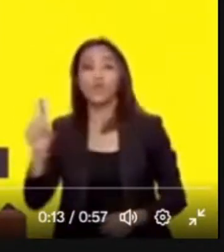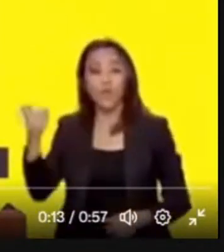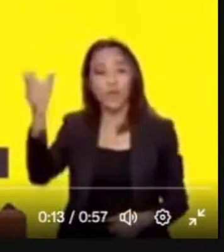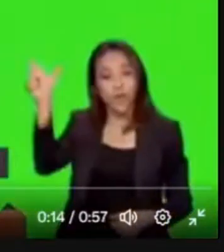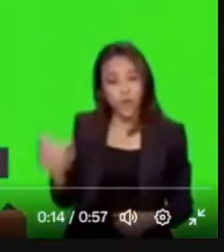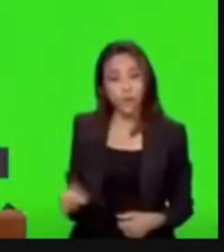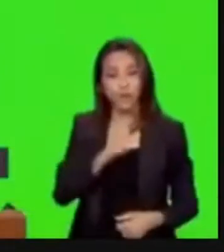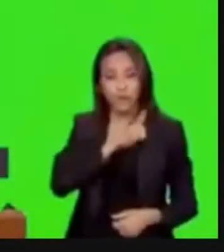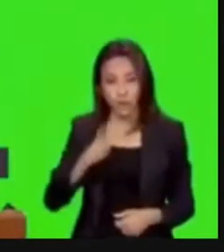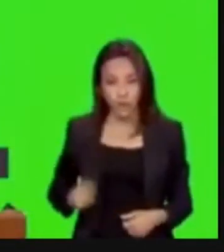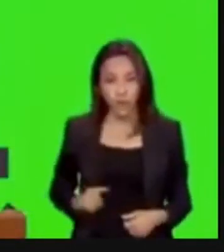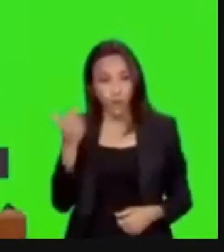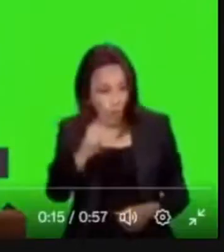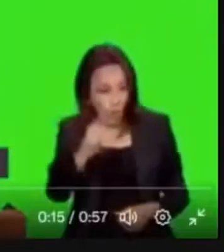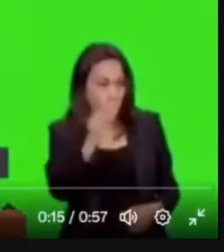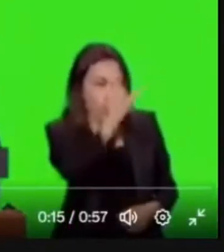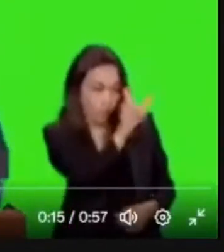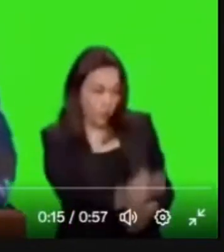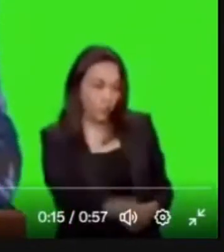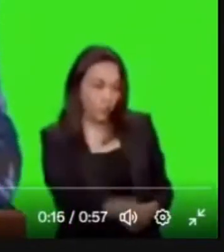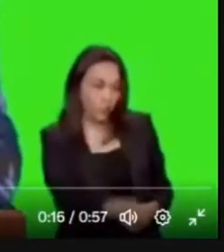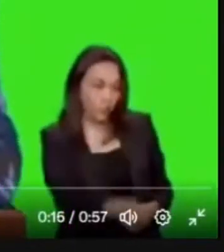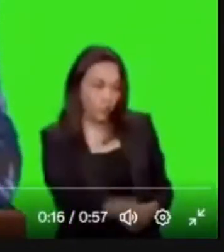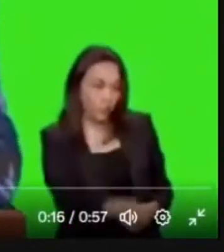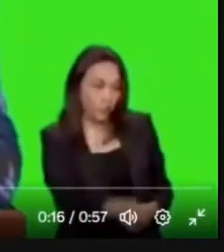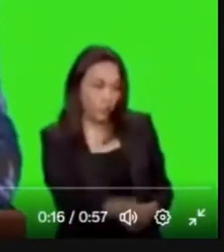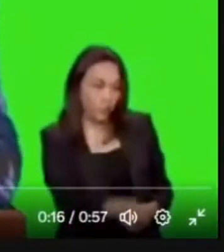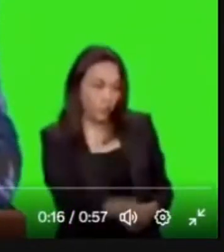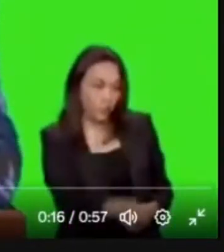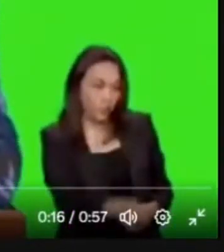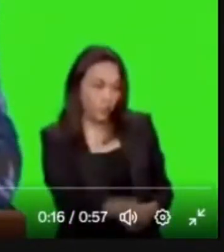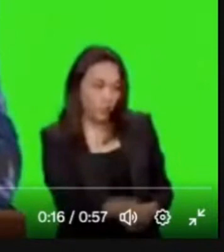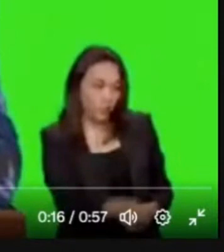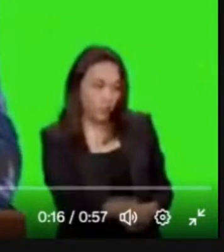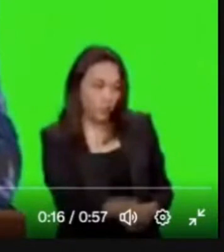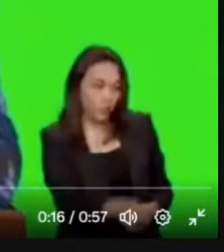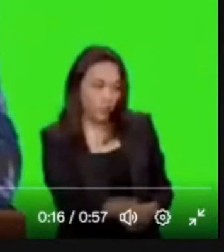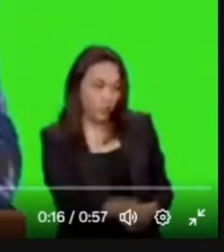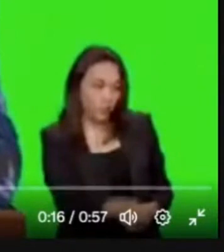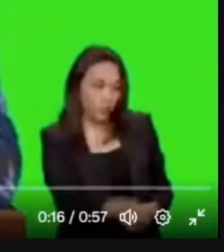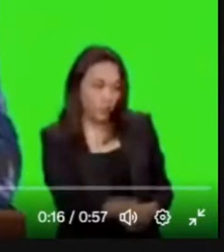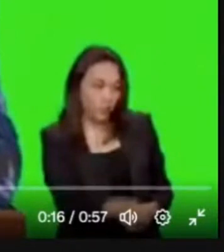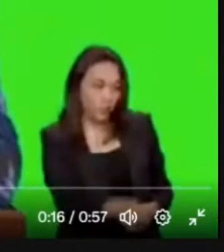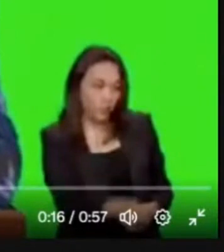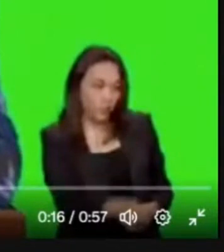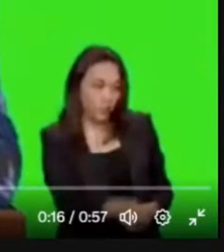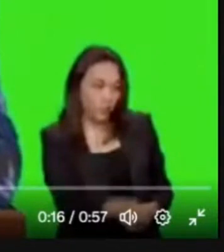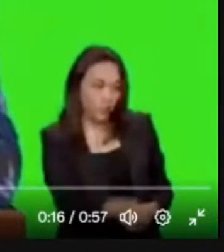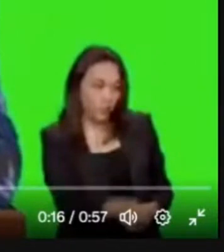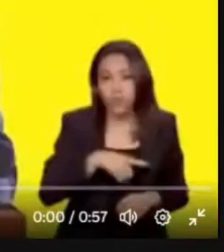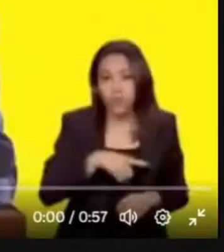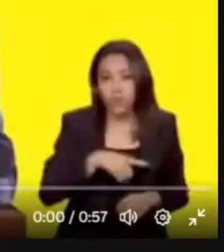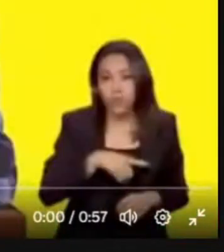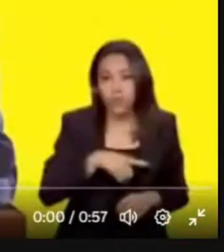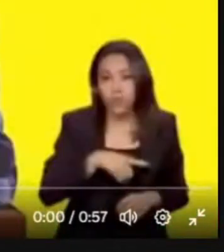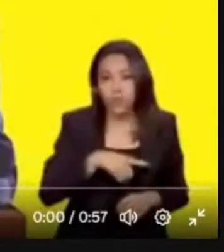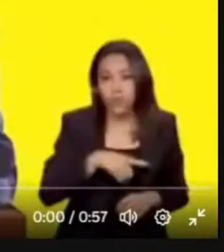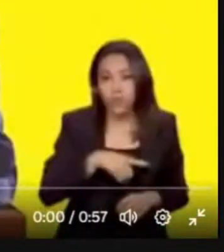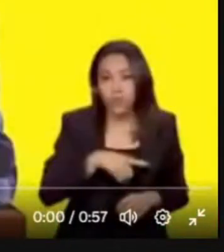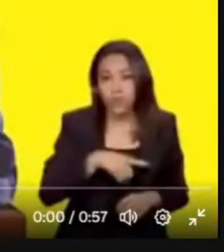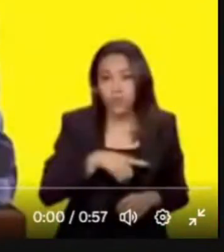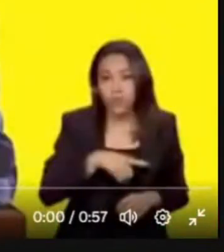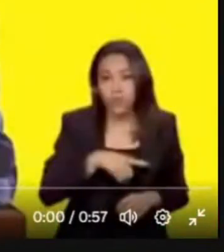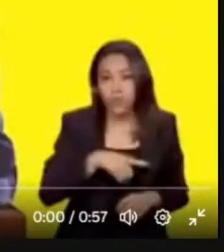Valdez o Alckmin presta atenção alguém fala ou Alckmin